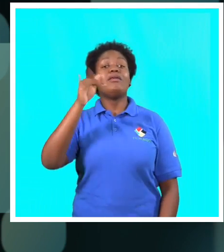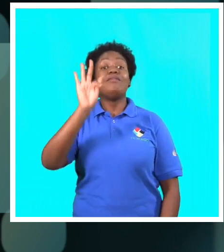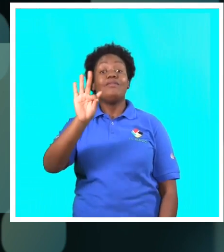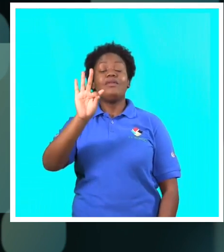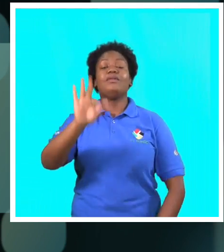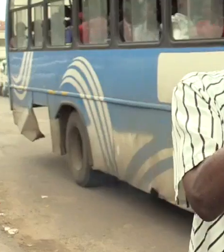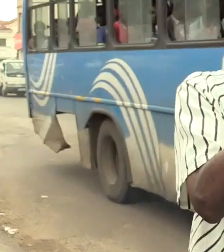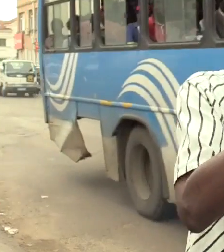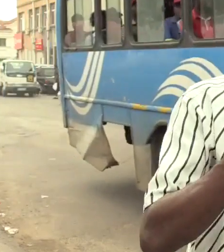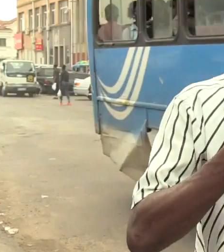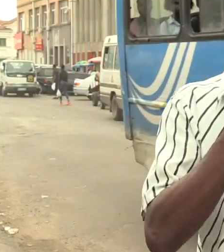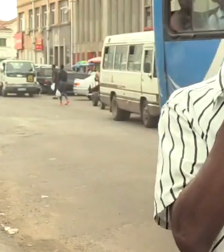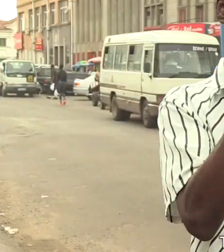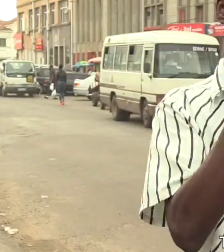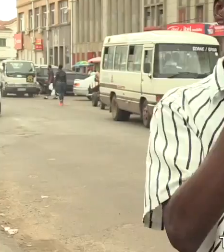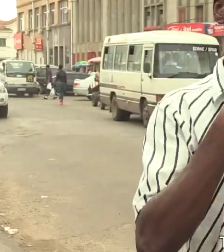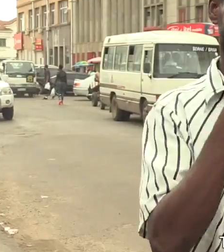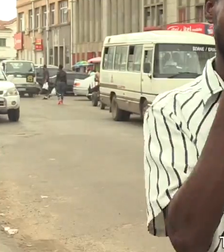chapa.